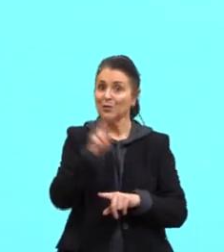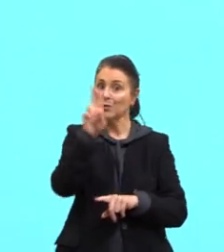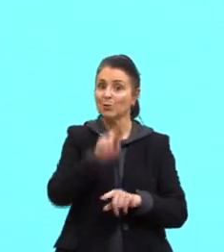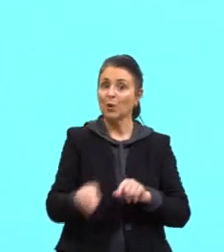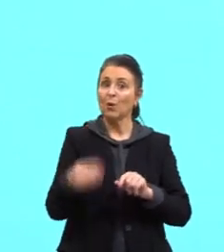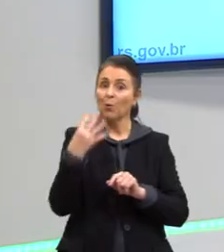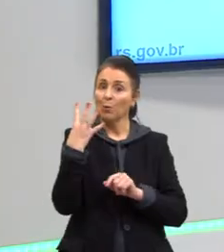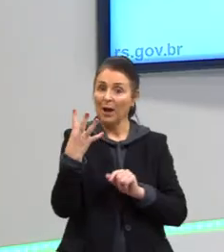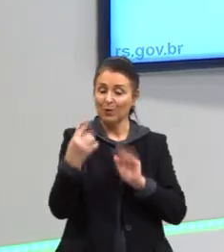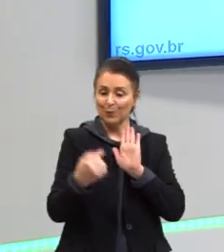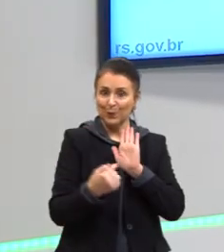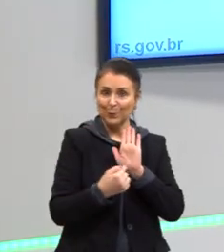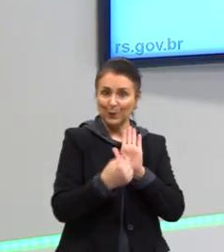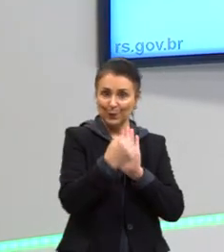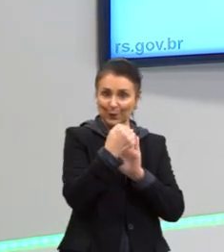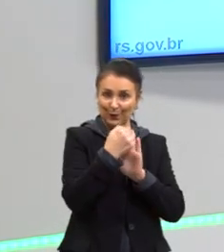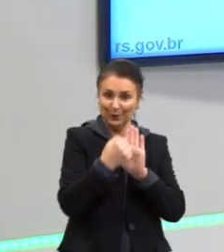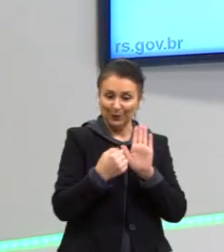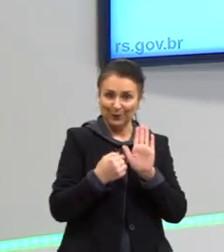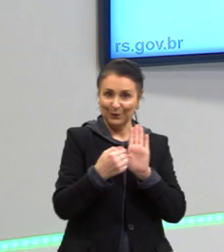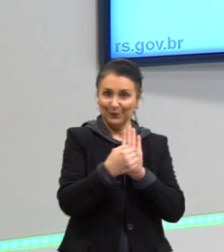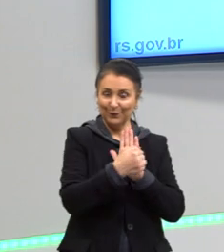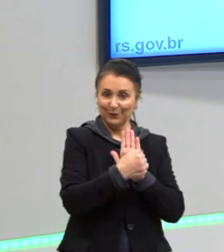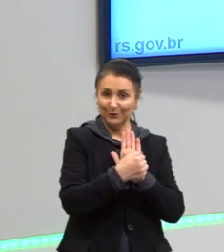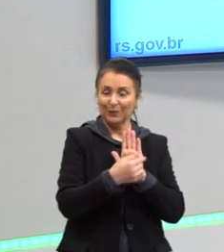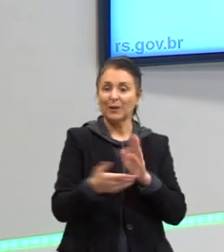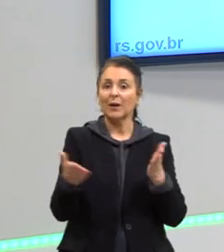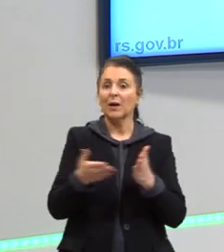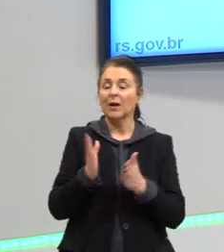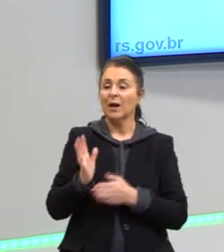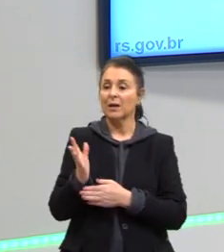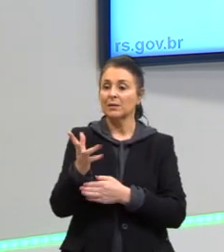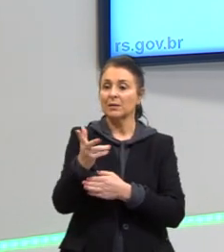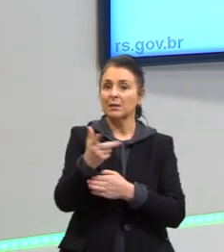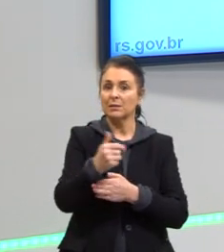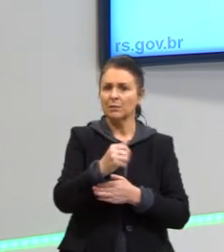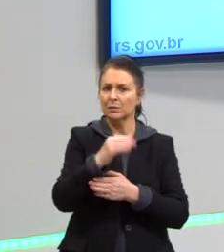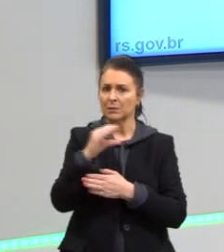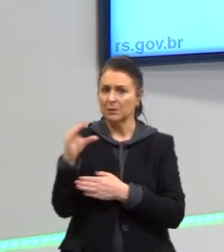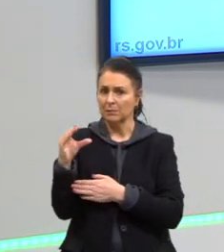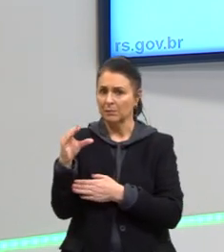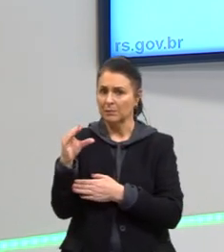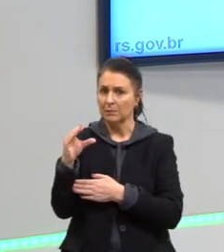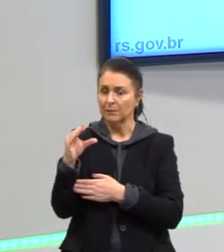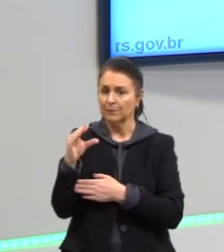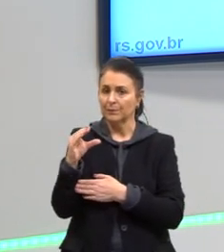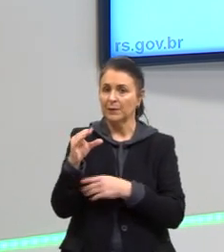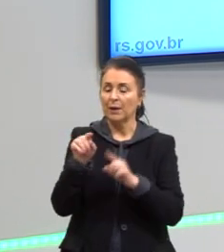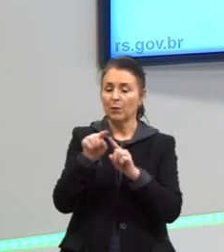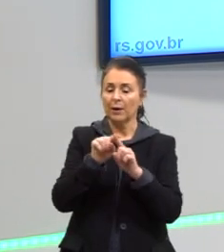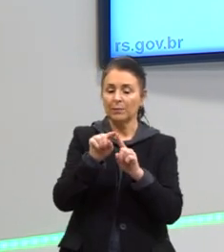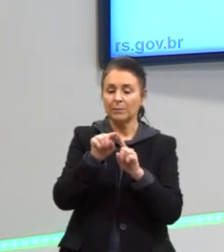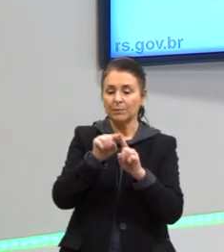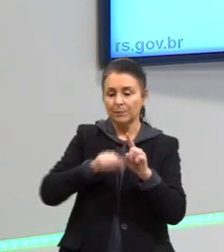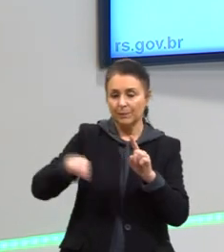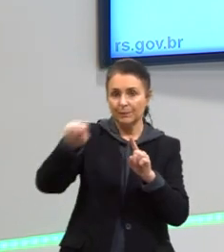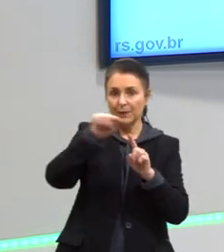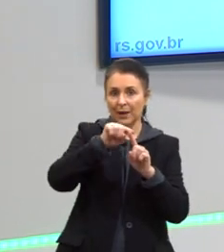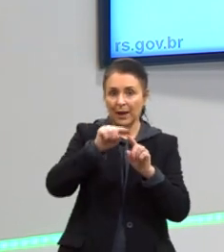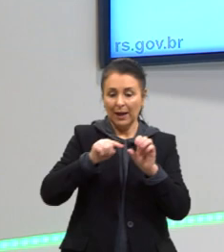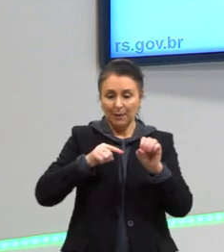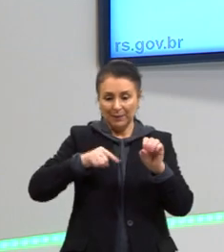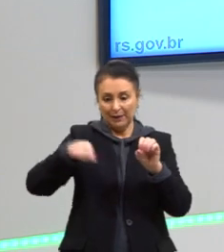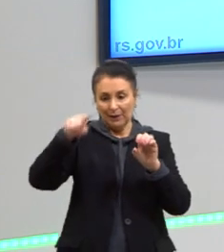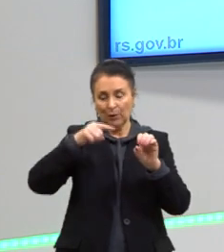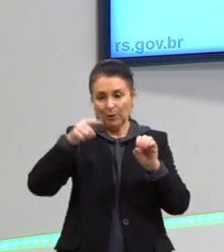olhadinha que que acontece aceleração ser aceleração centrípeta Então ela tem o nome